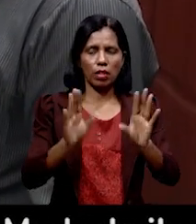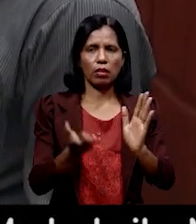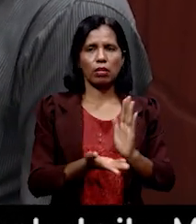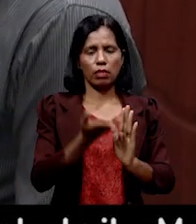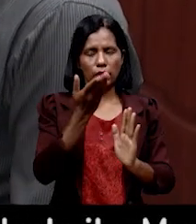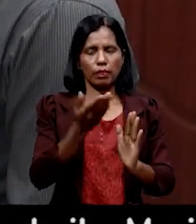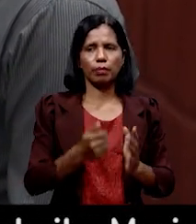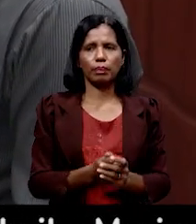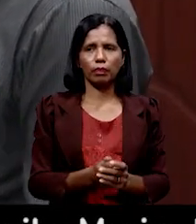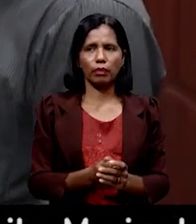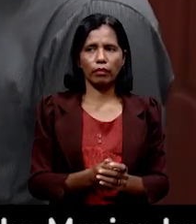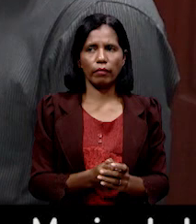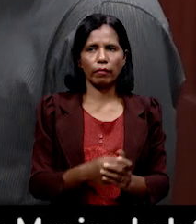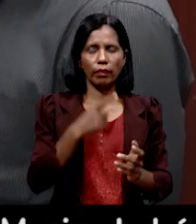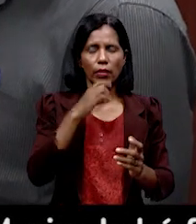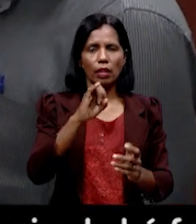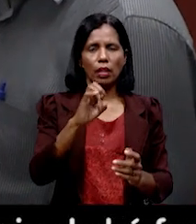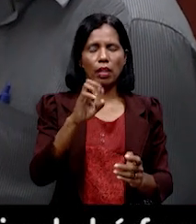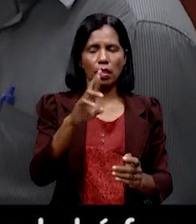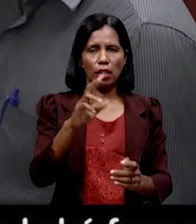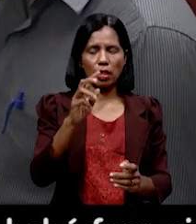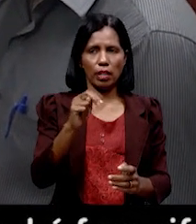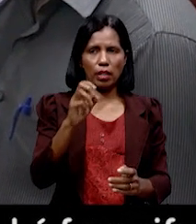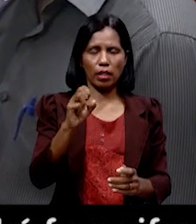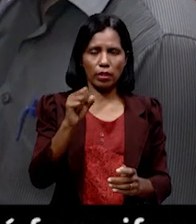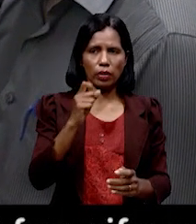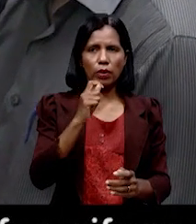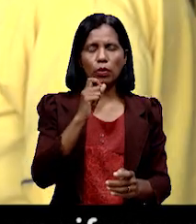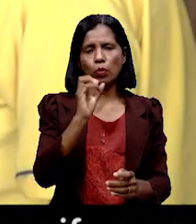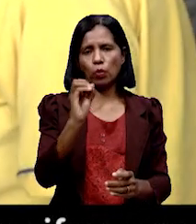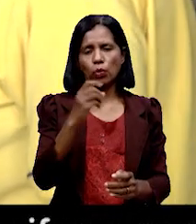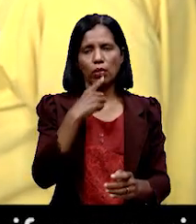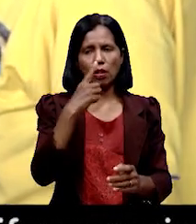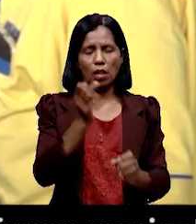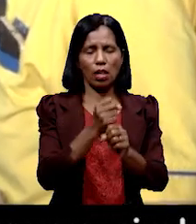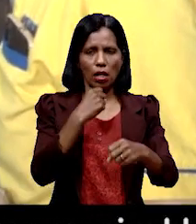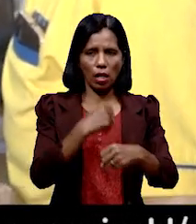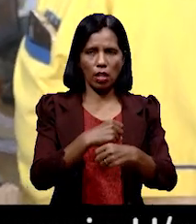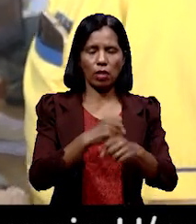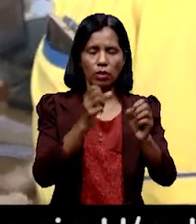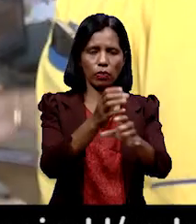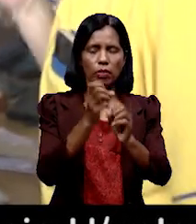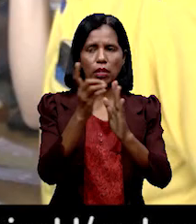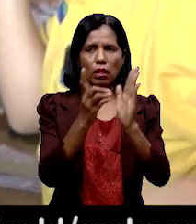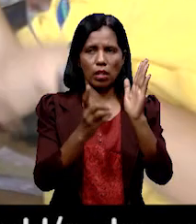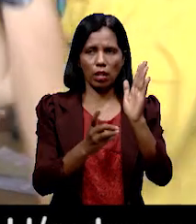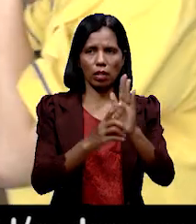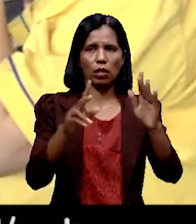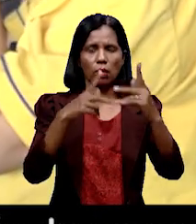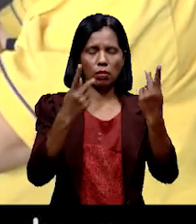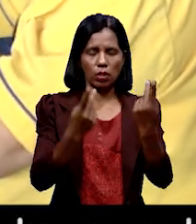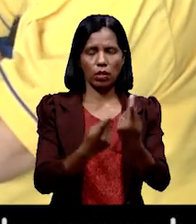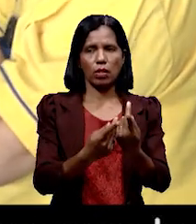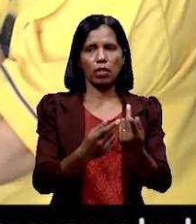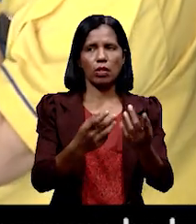Inspetor Geral Aifaesa Ernesto Monteiro Hateten, Inspeção Nebe Aifaesa Halo, atu recolha dados cada companhia